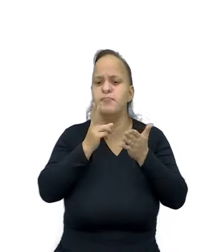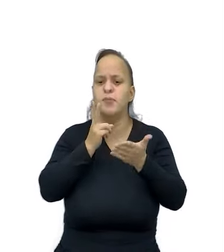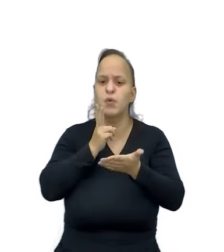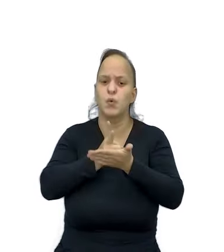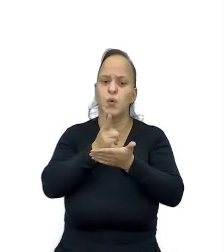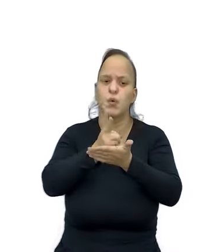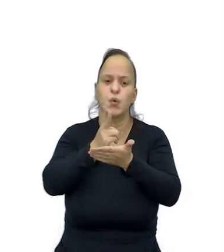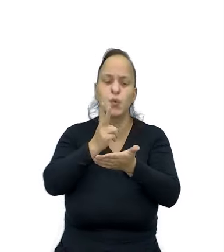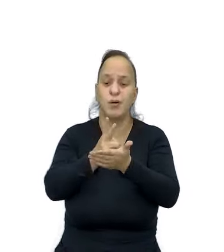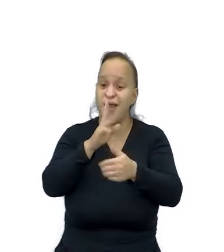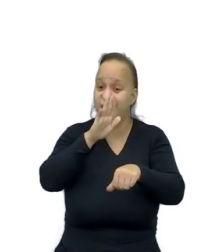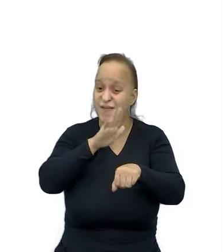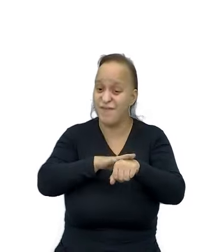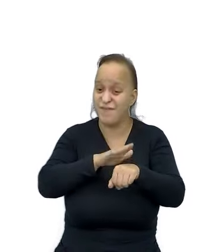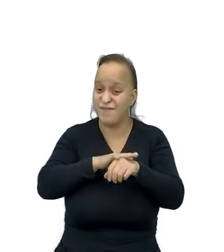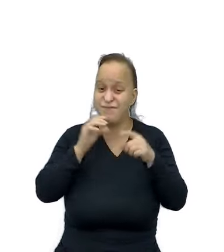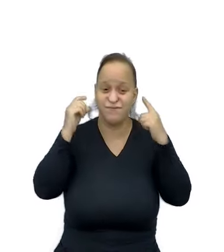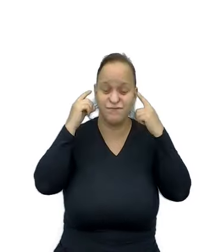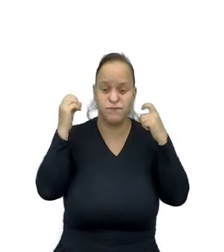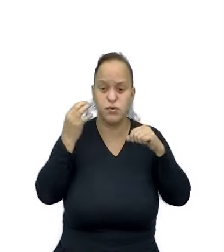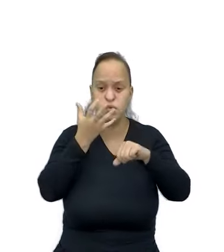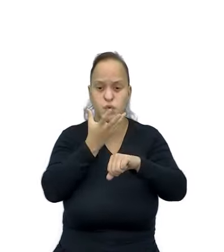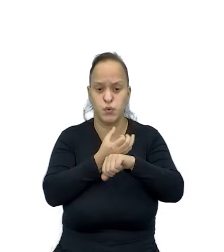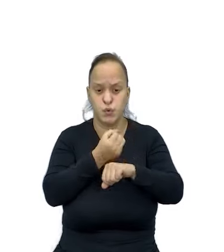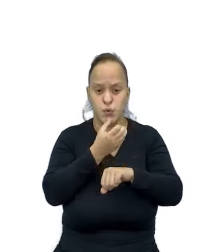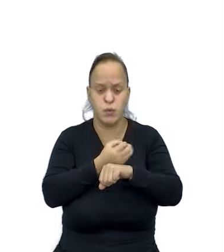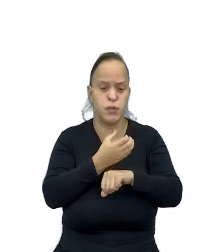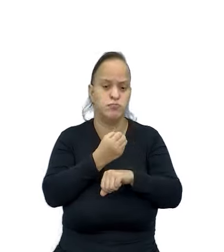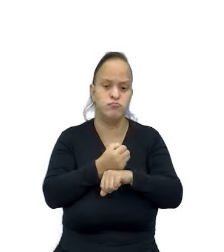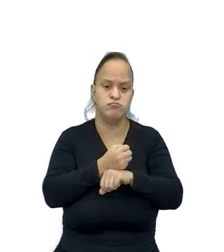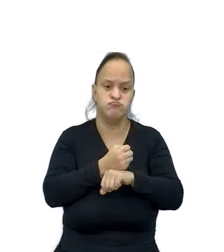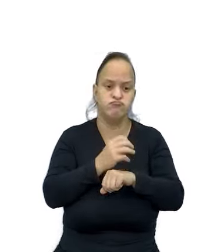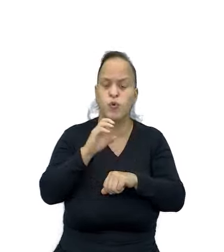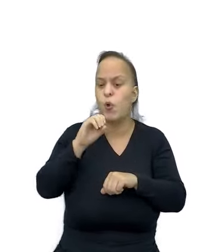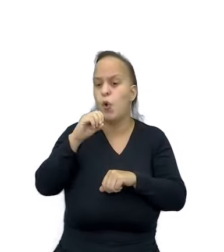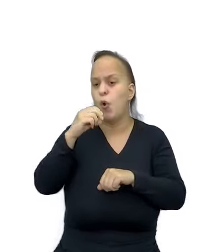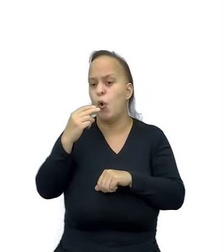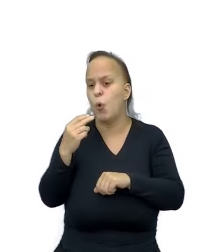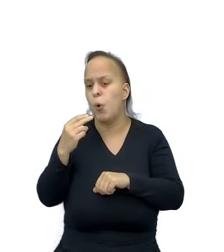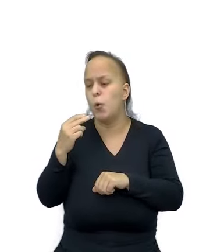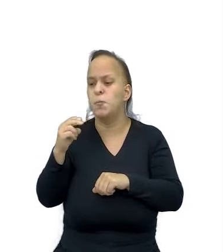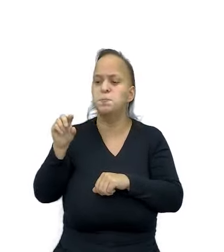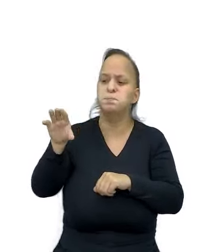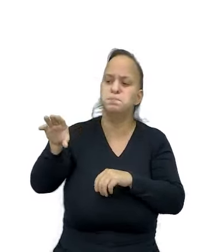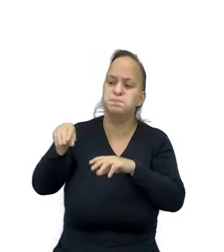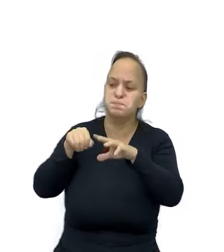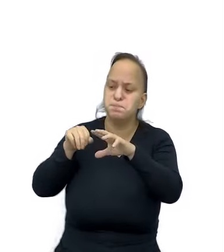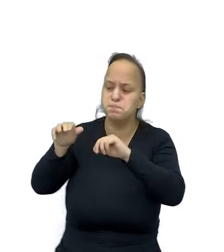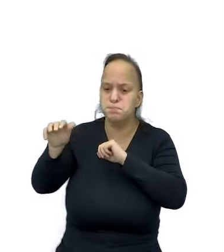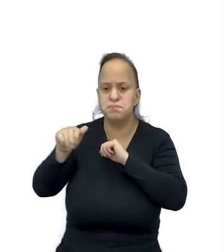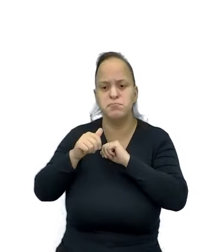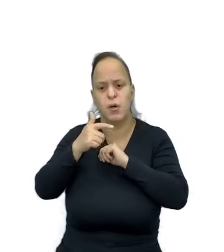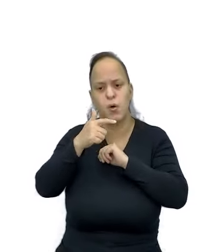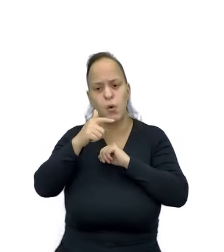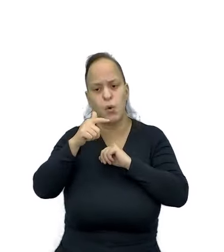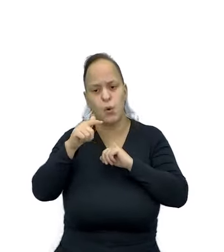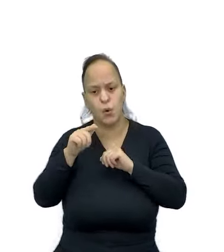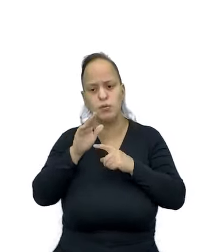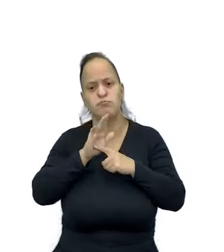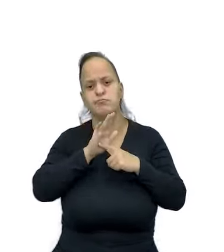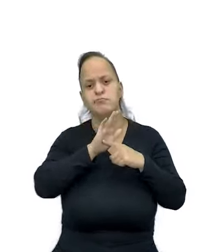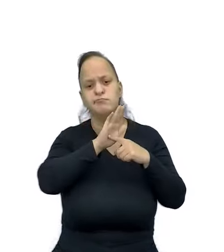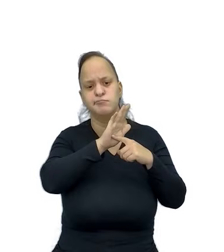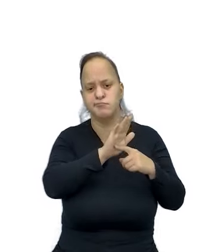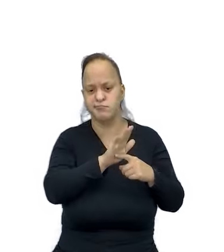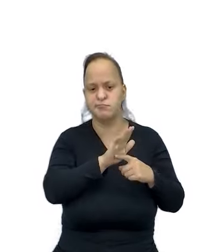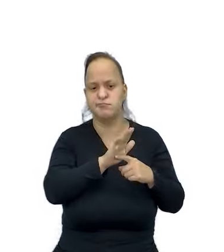do podcast, pode-se trazer também outros podcasts, né? Hoje eles ouvem muito a respeito dessa questão desse